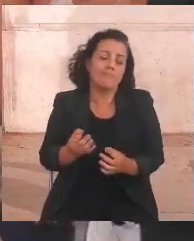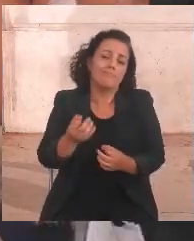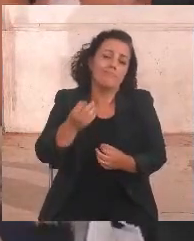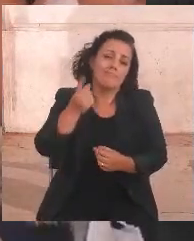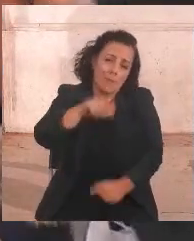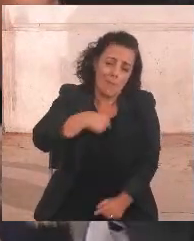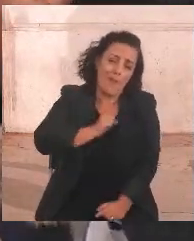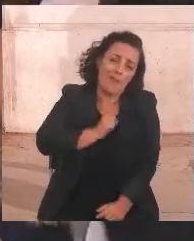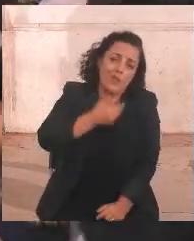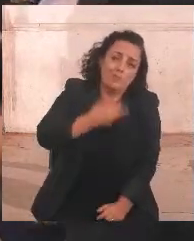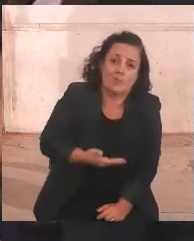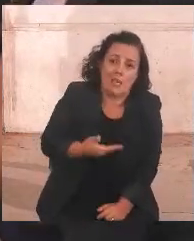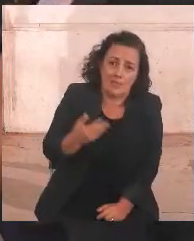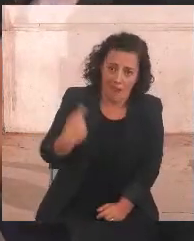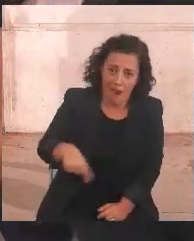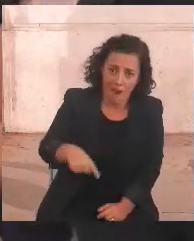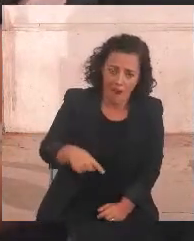experiência.